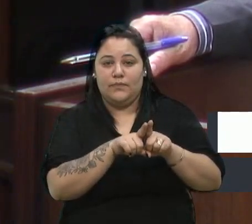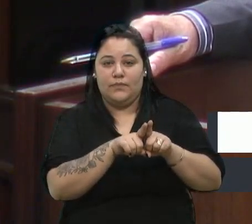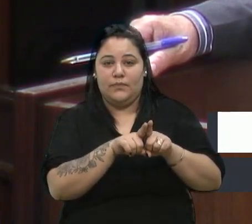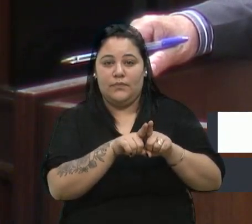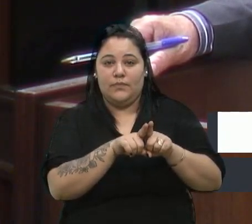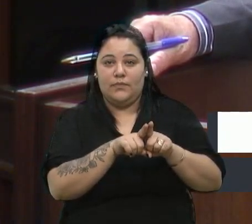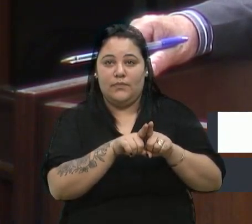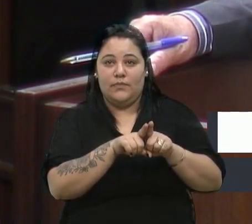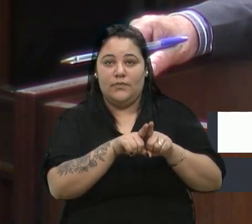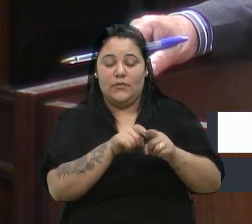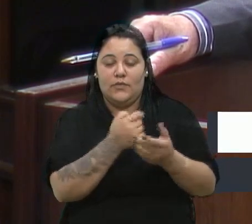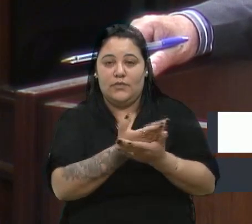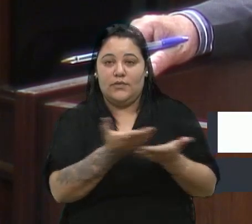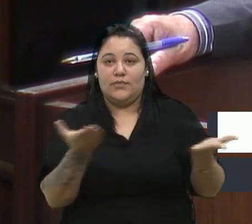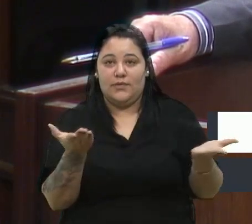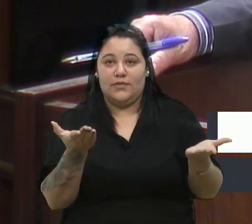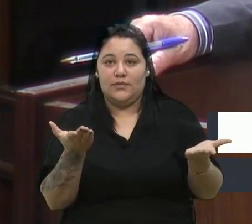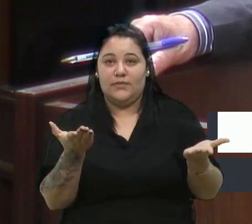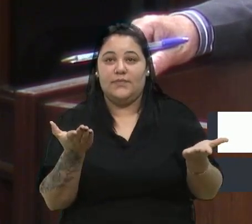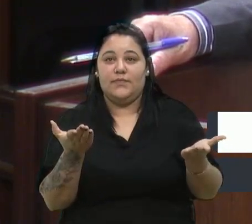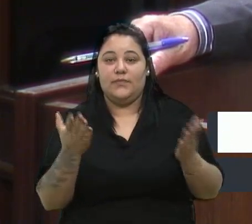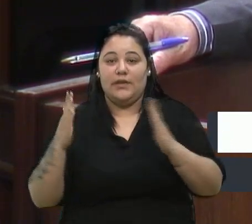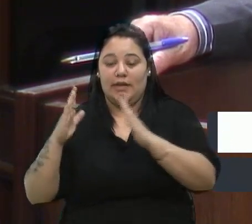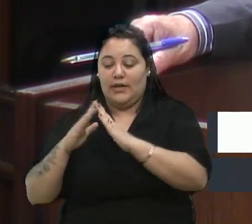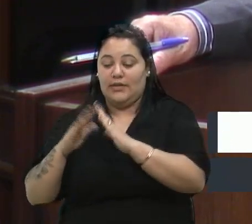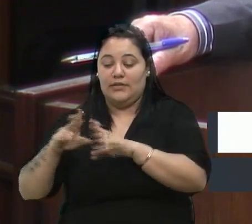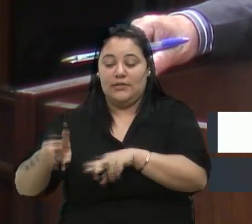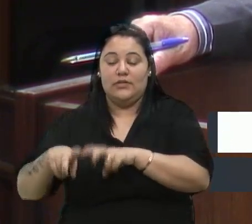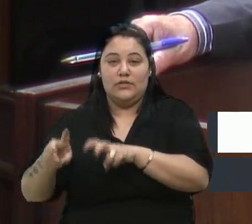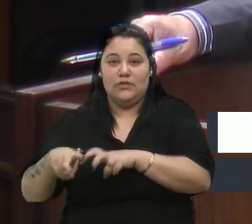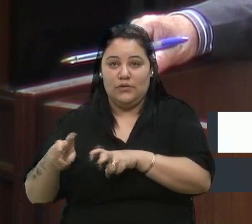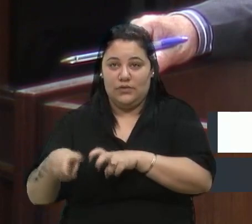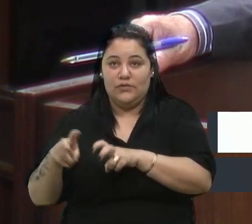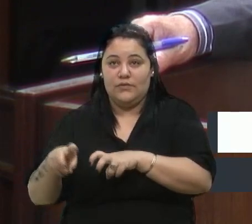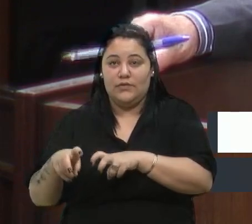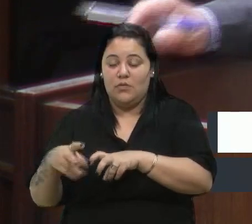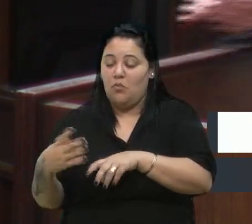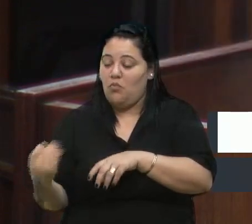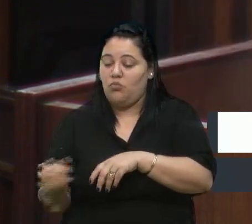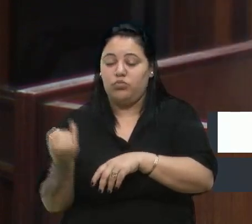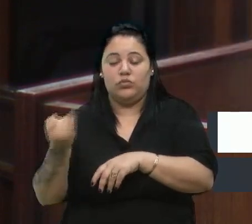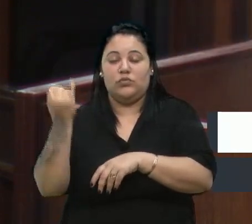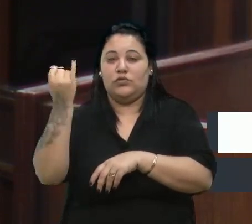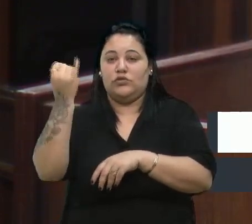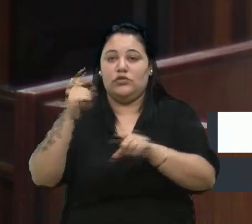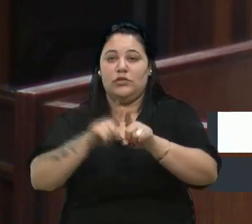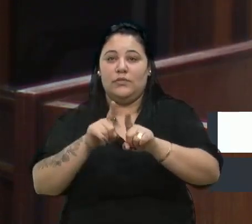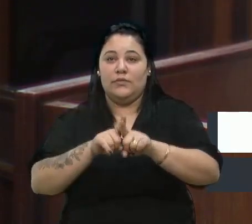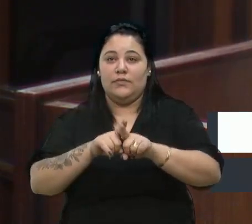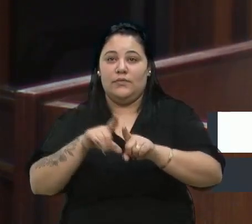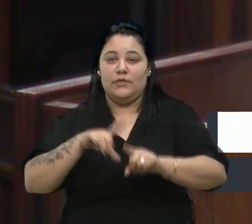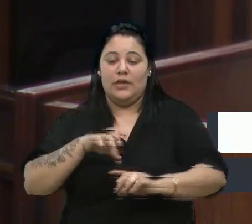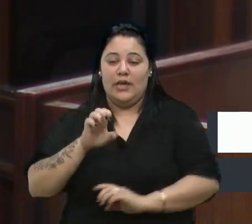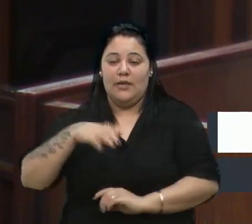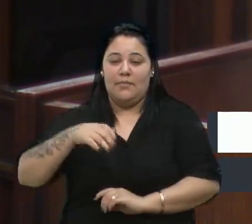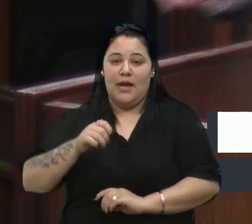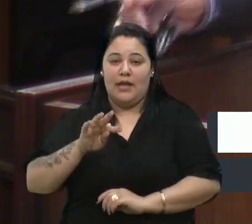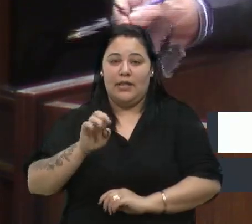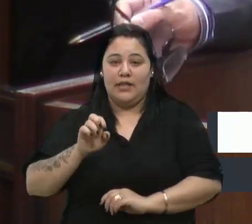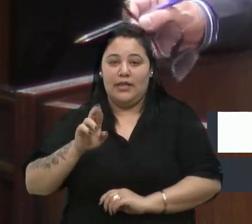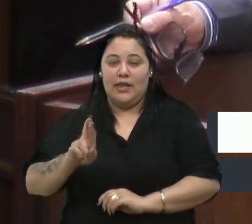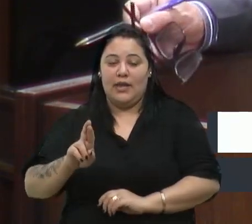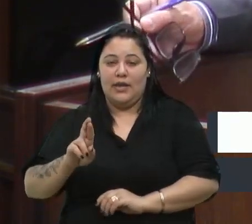de um espaço da Casa do Agricultor, será de extrema importância também, com Emater, com